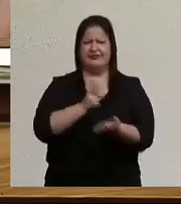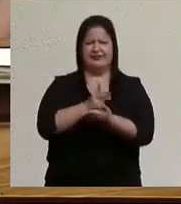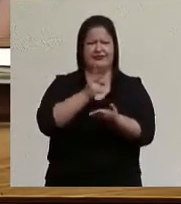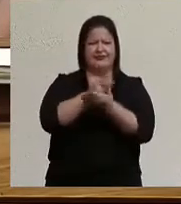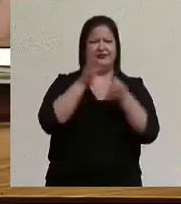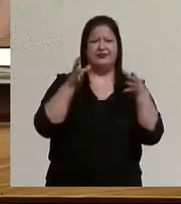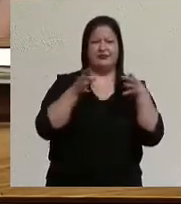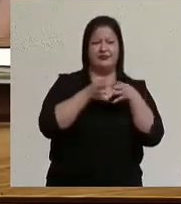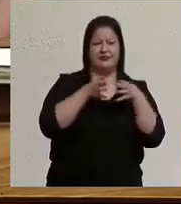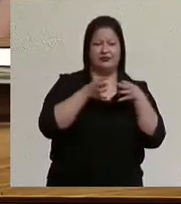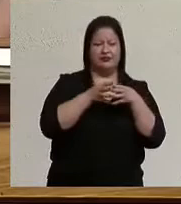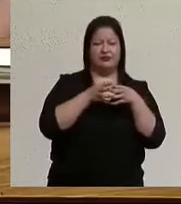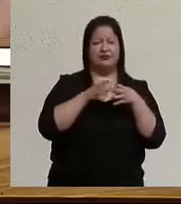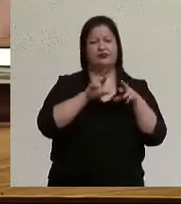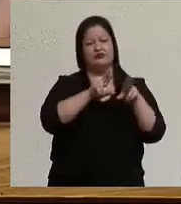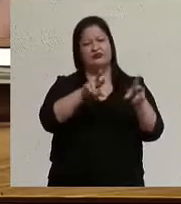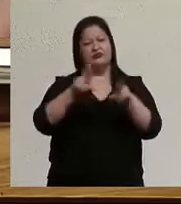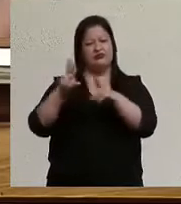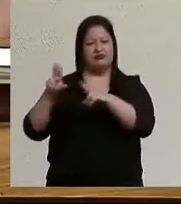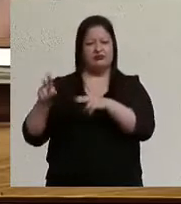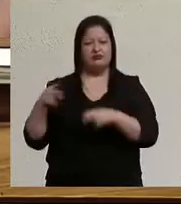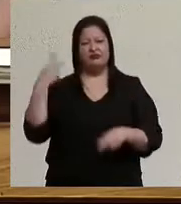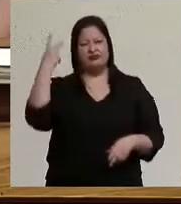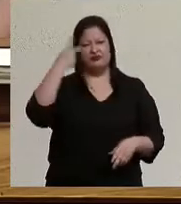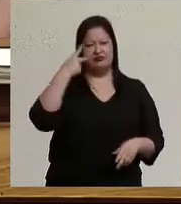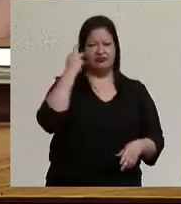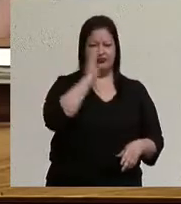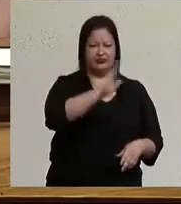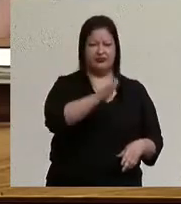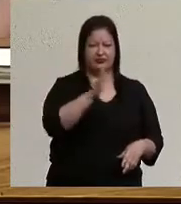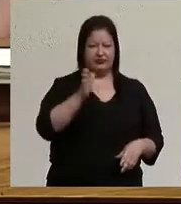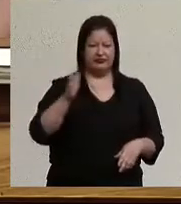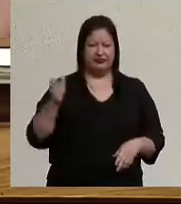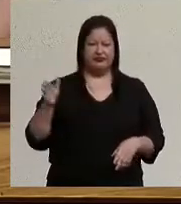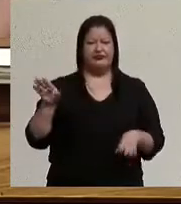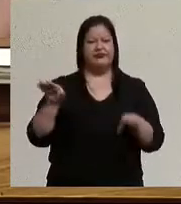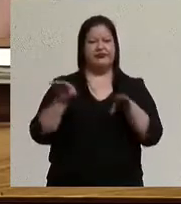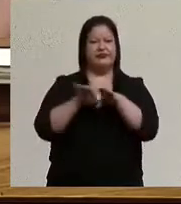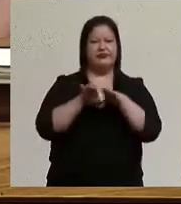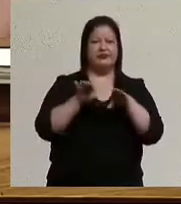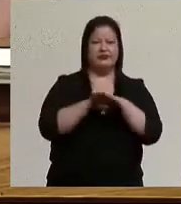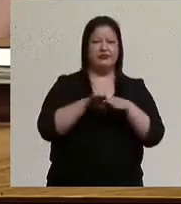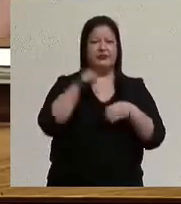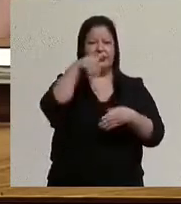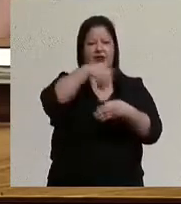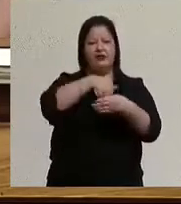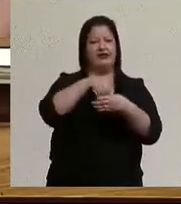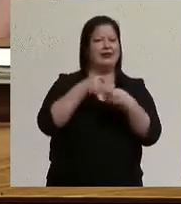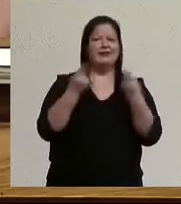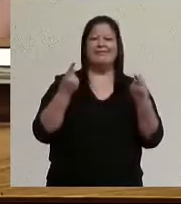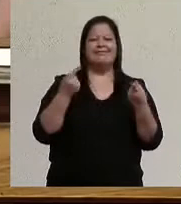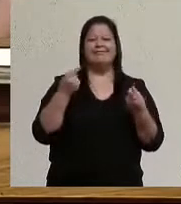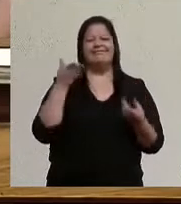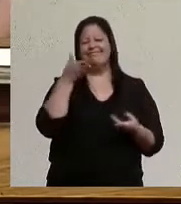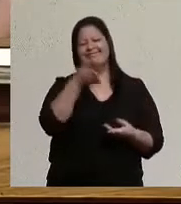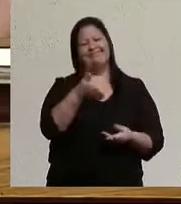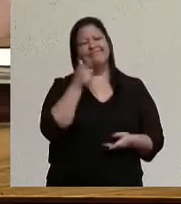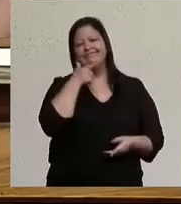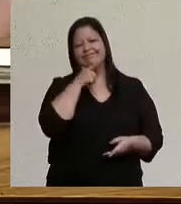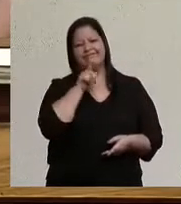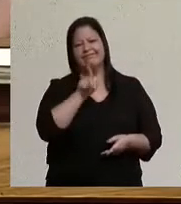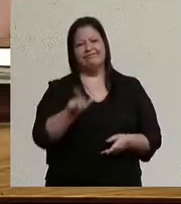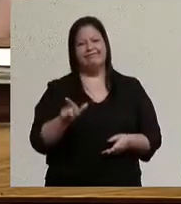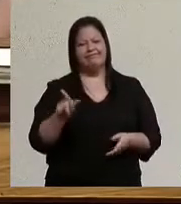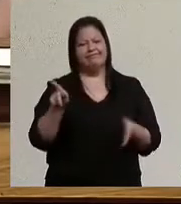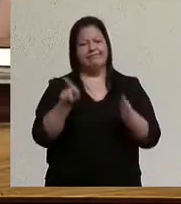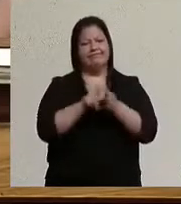de legenda aí que pode acontecer outros vereadores já aconteceram também essa questão de serem bem votados e não conseguiram entrar a